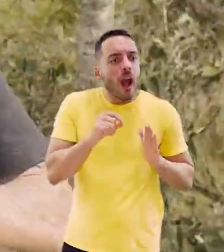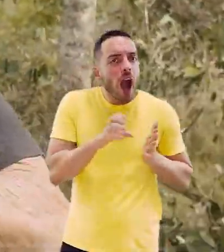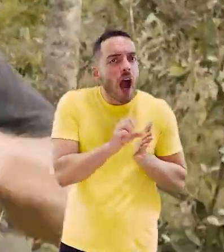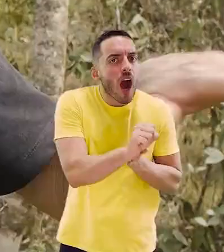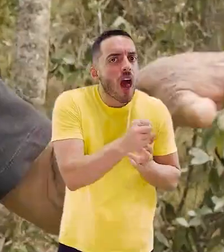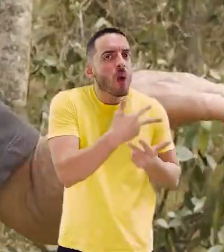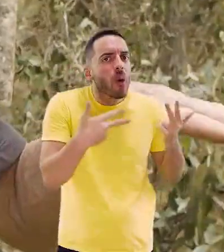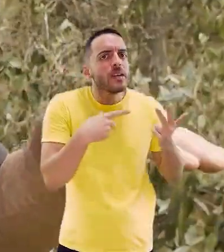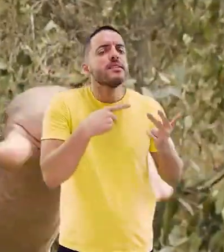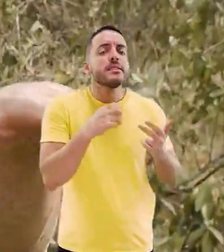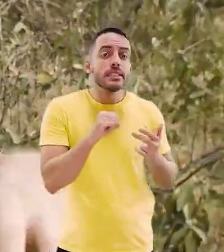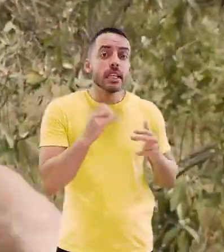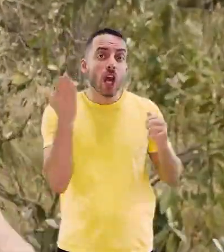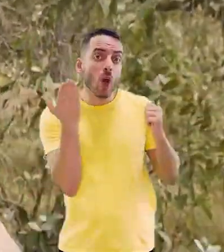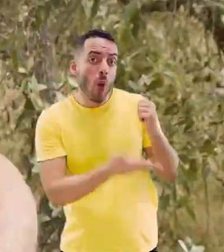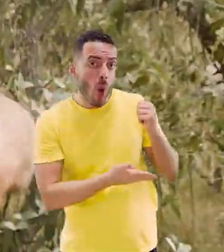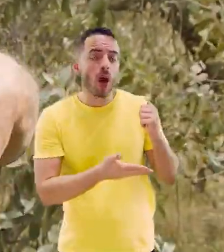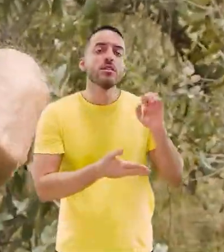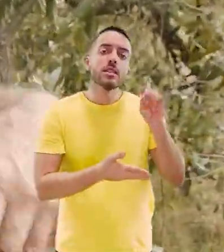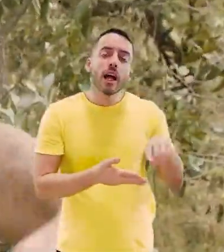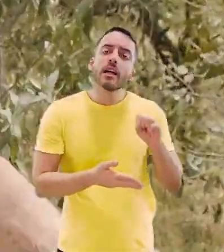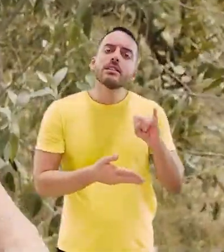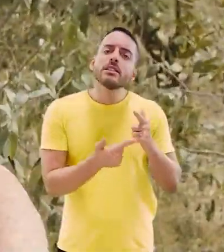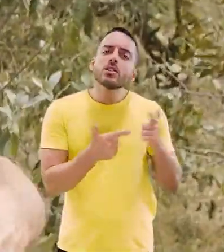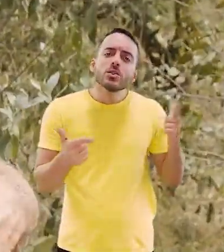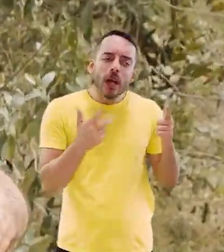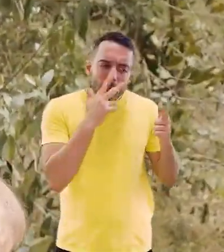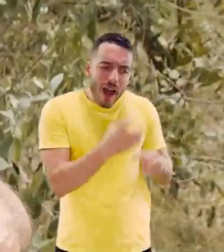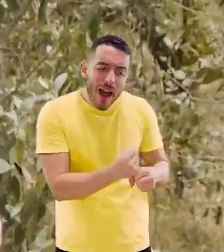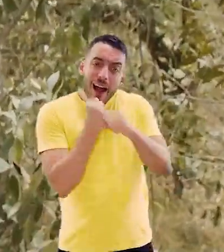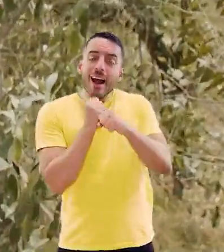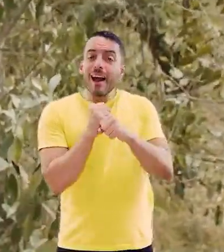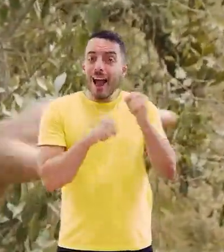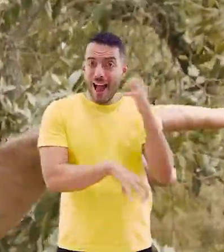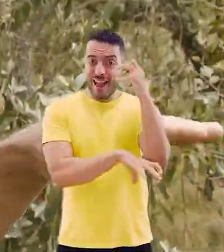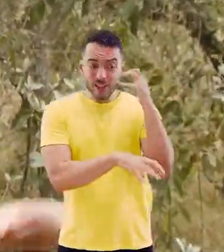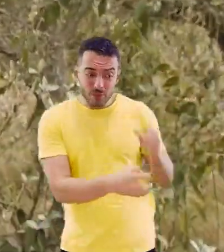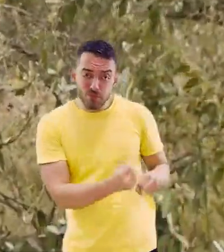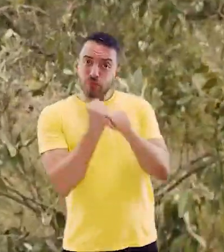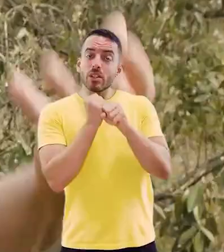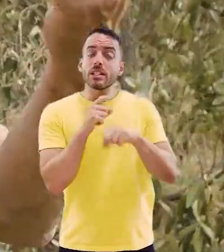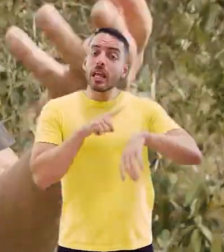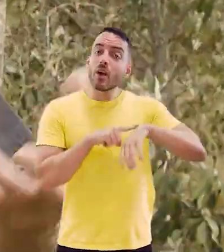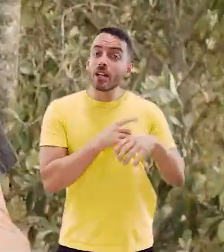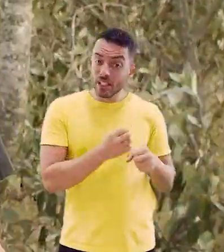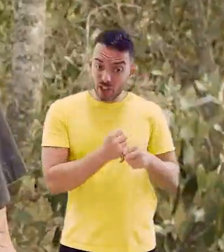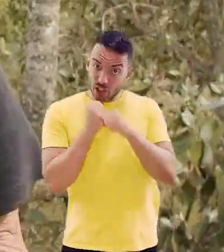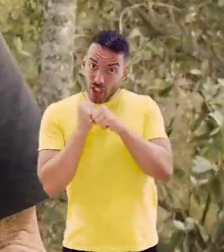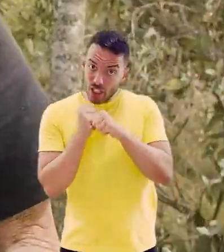quando você corta o cerrado, se você não escarifica, não arranca as raízes, A hora que você tira a braquiária, ele